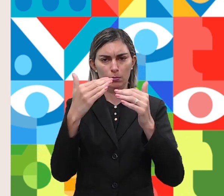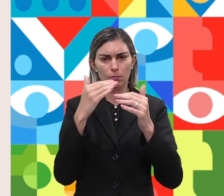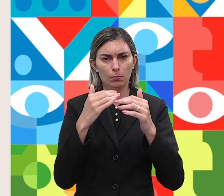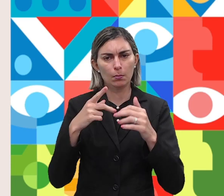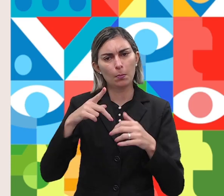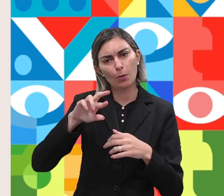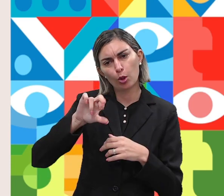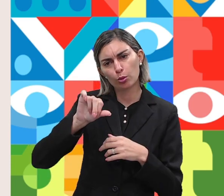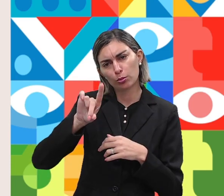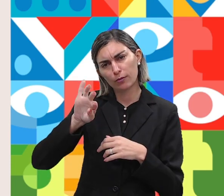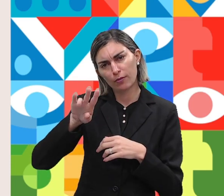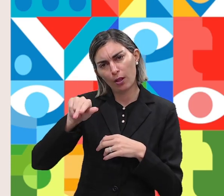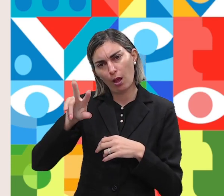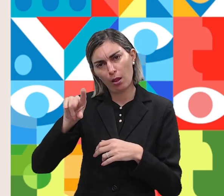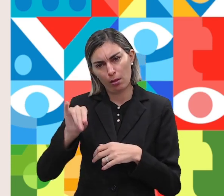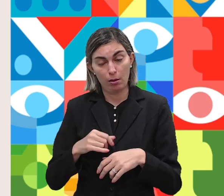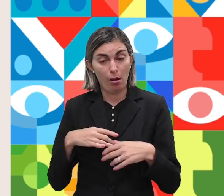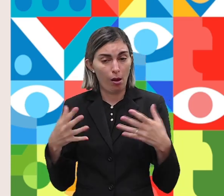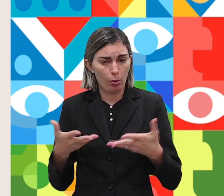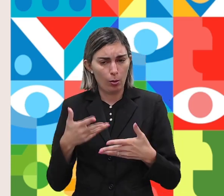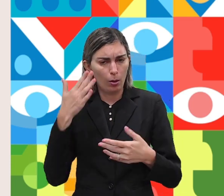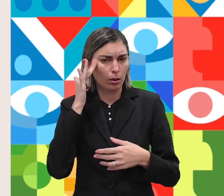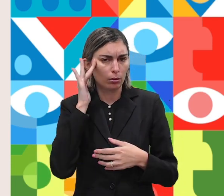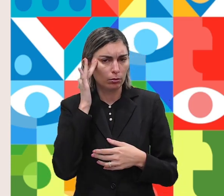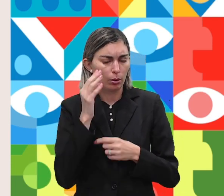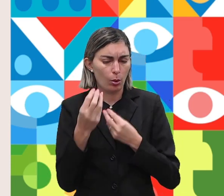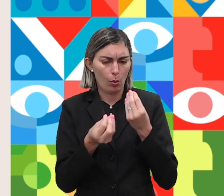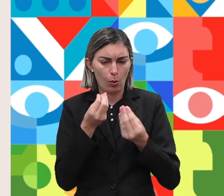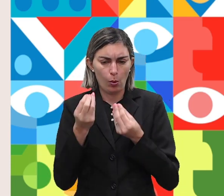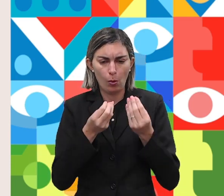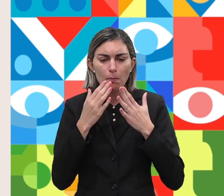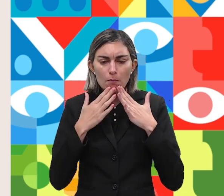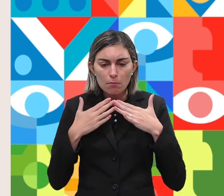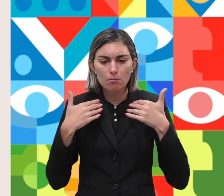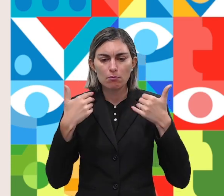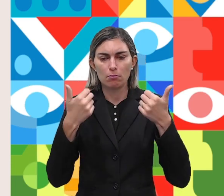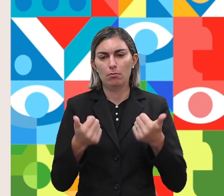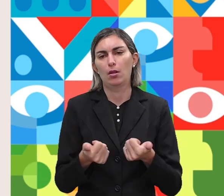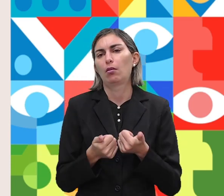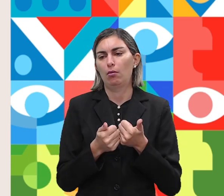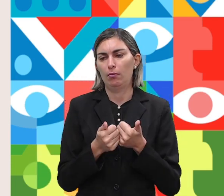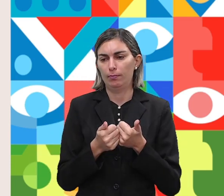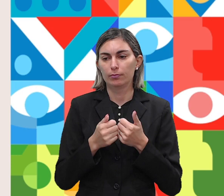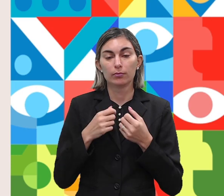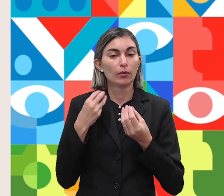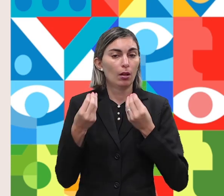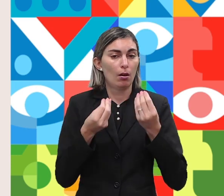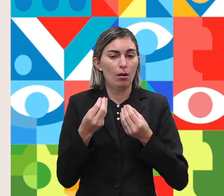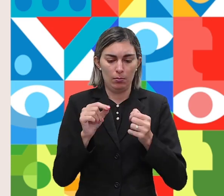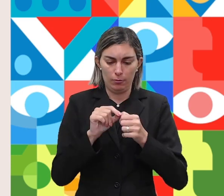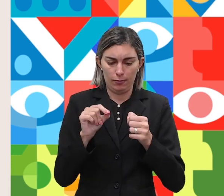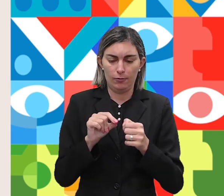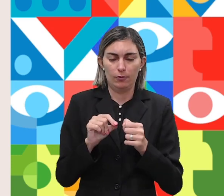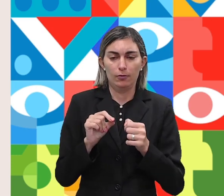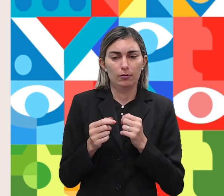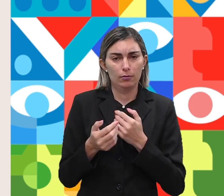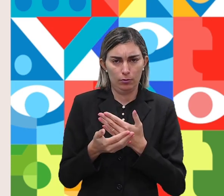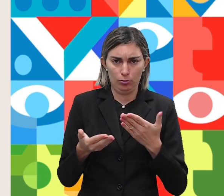produtividade. Vamos agora entender como funciona o processo de melhoramento da produção e como podemos fazer